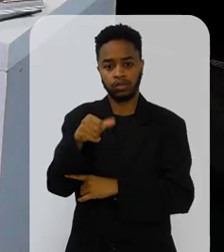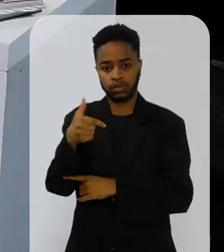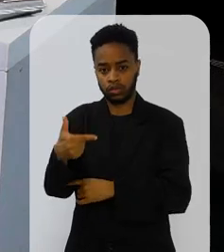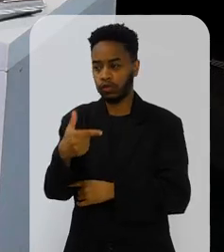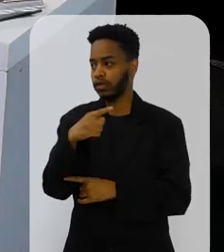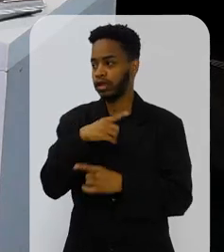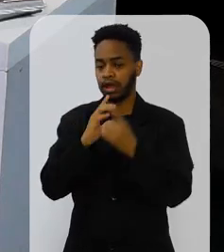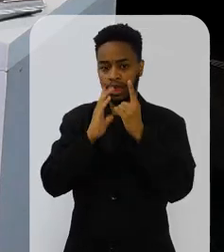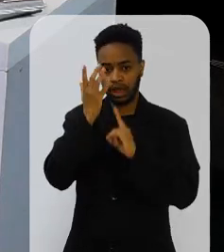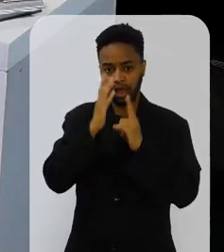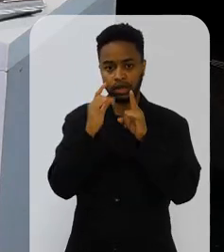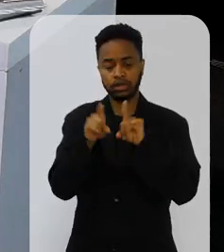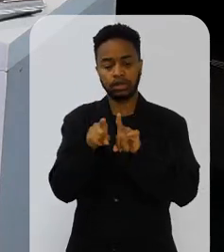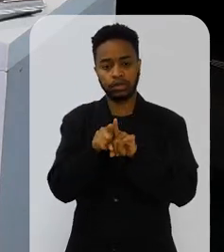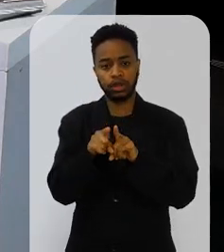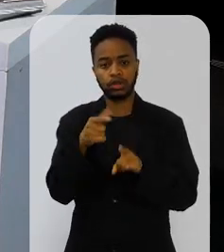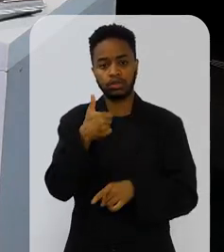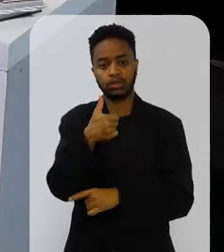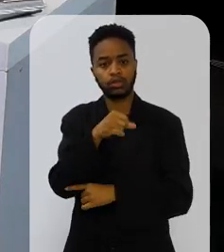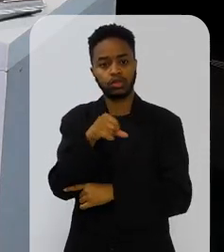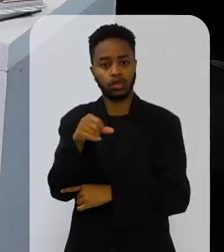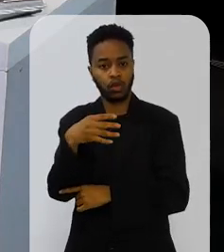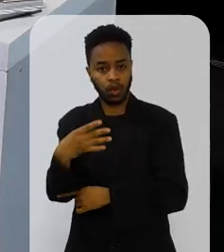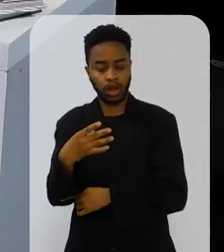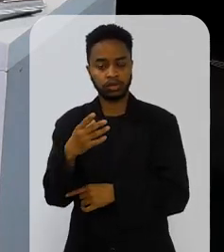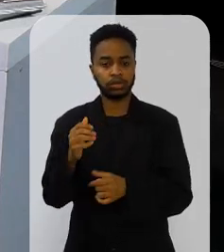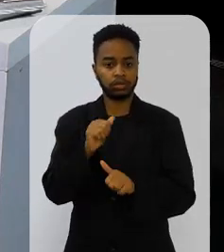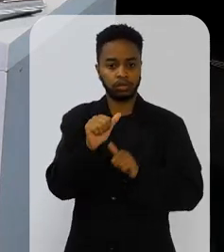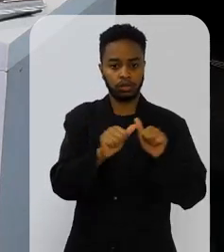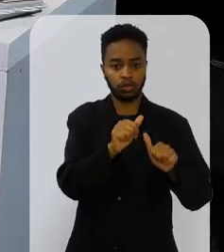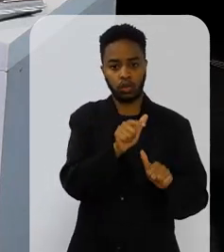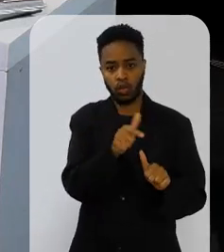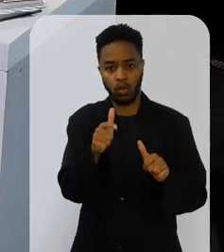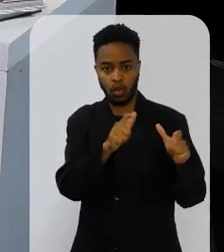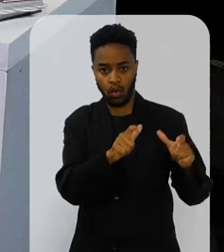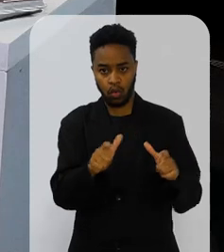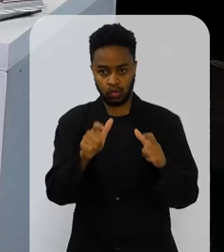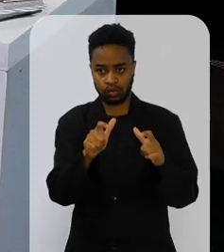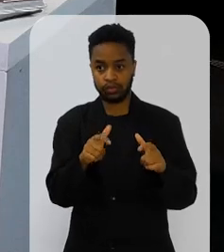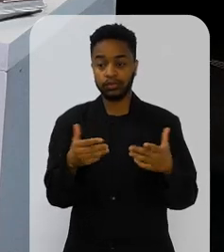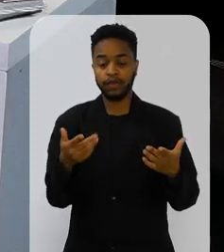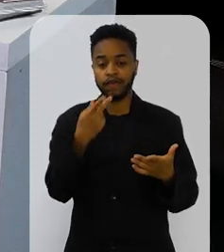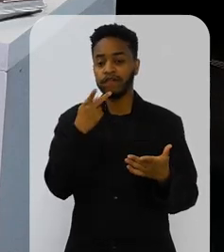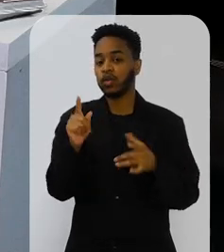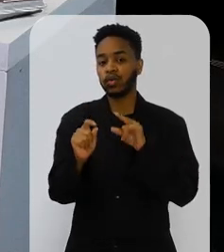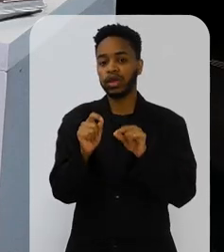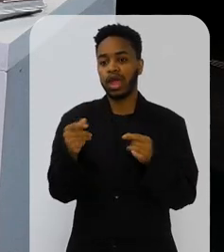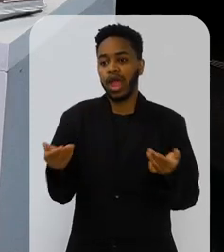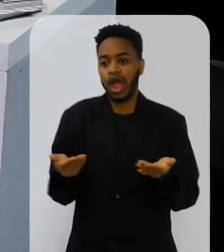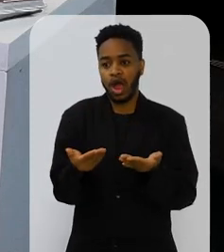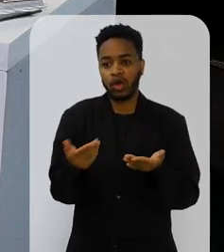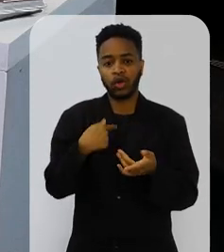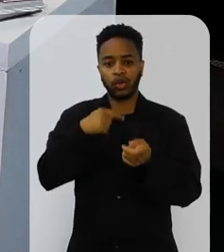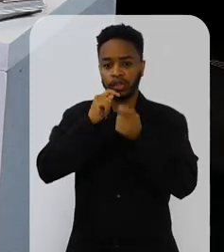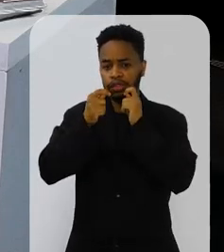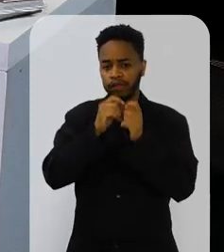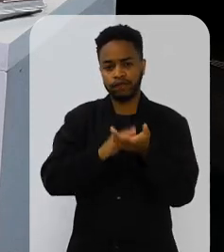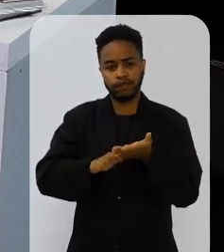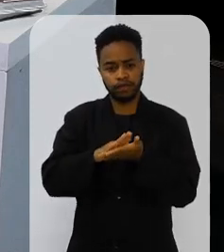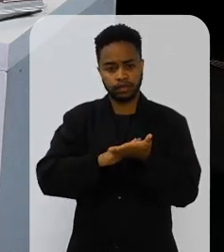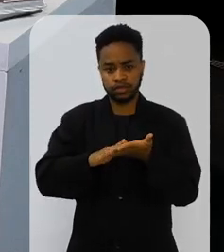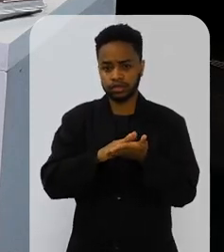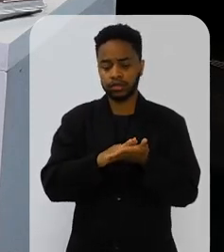ele fechou em Lisboa, no carnaval, e em 94 ele assumiu a Viradouro. Aí ele fala assim, olha, esse ano eu não vou dar nenhuma entrevista para a